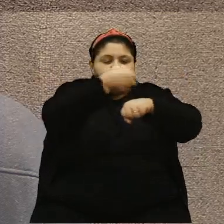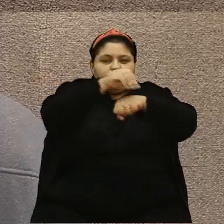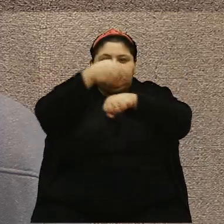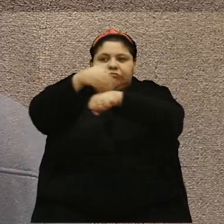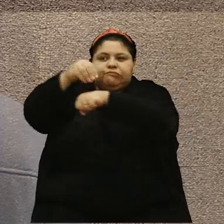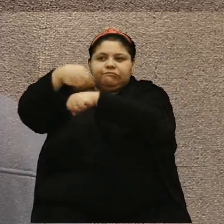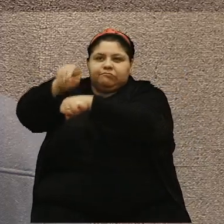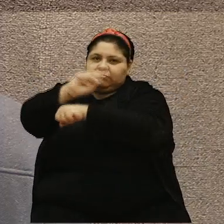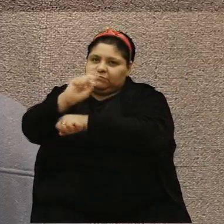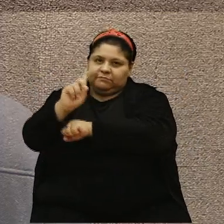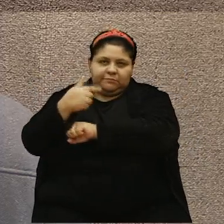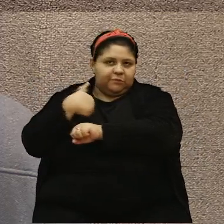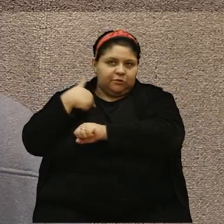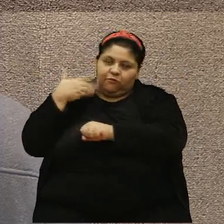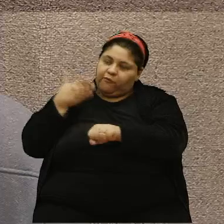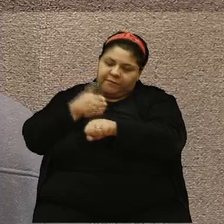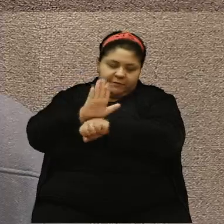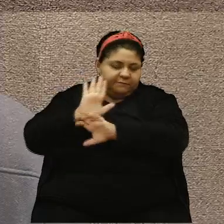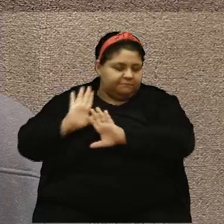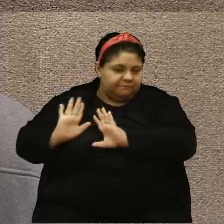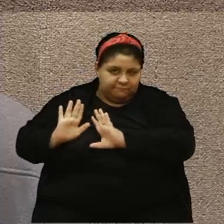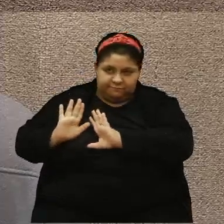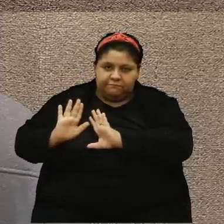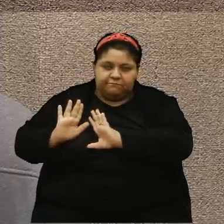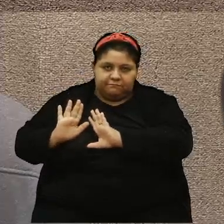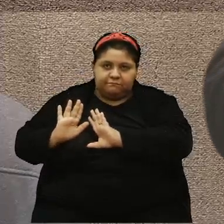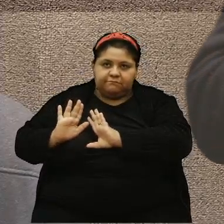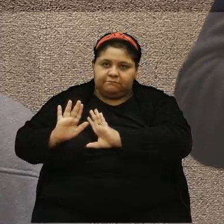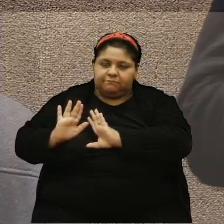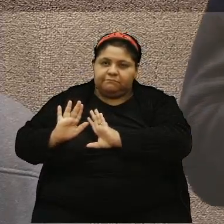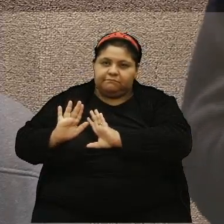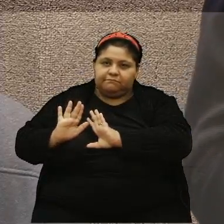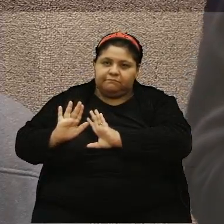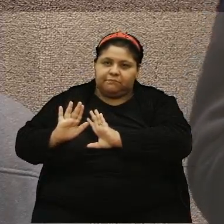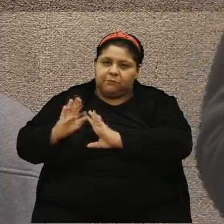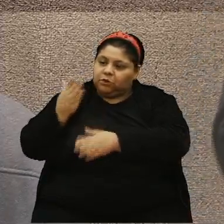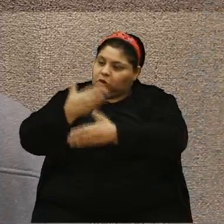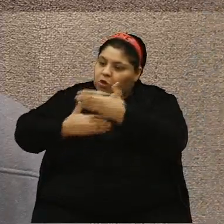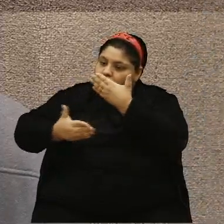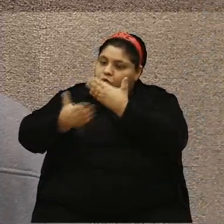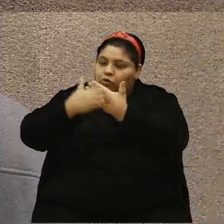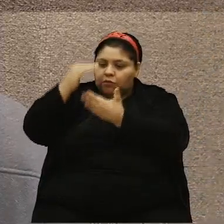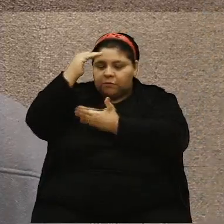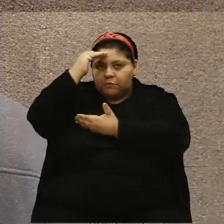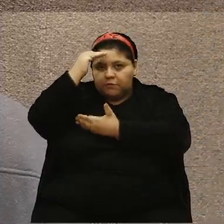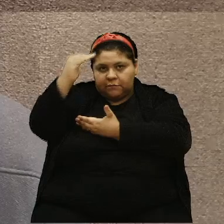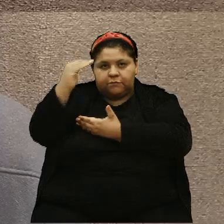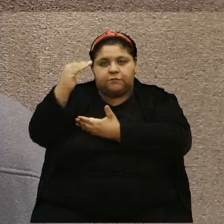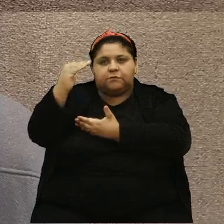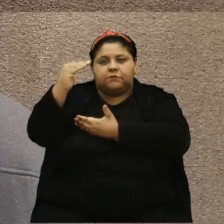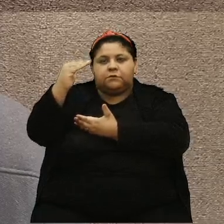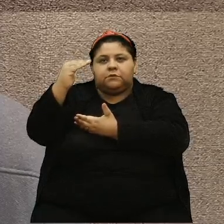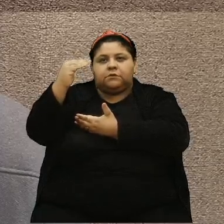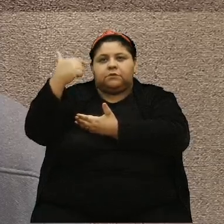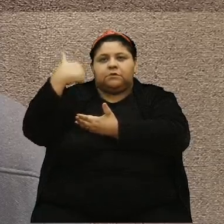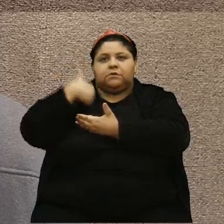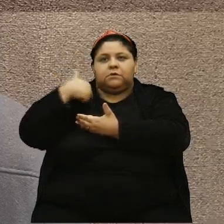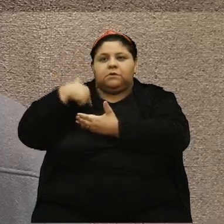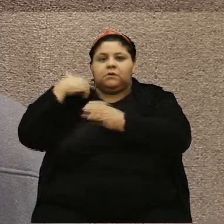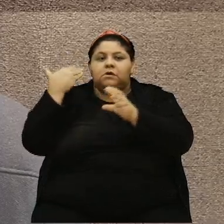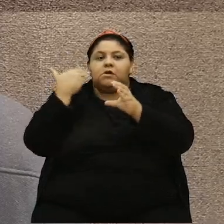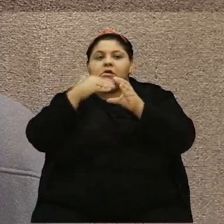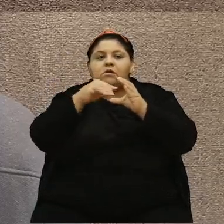indicações. Não vou entrar nesse campeonato. Com todo respeito, tá? Todo respeito para dizer, eu encaminhei